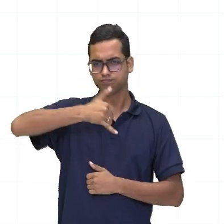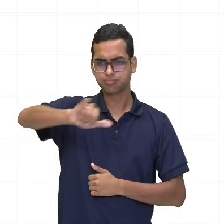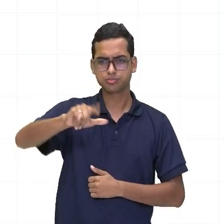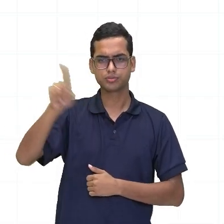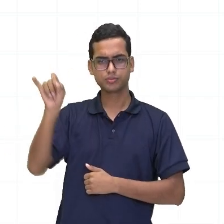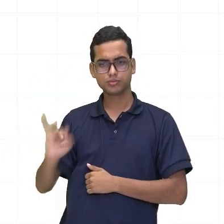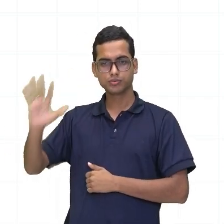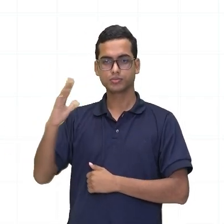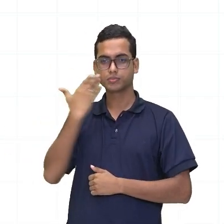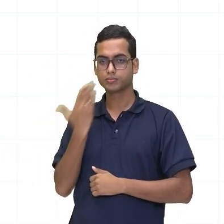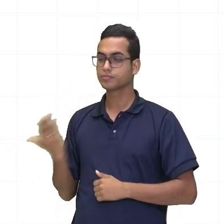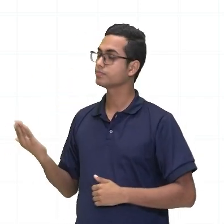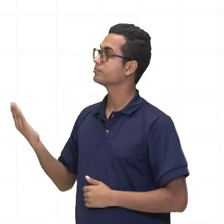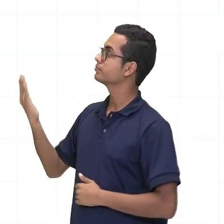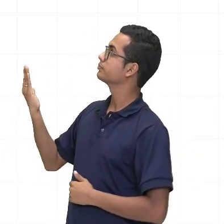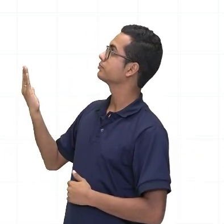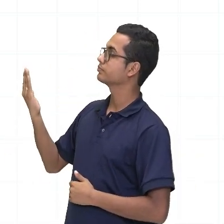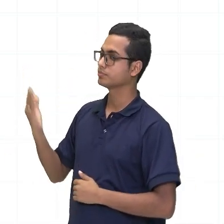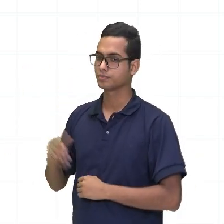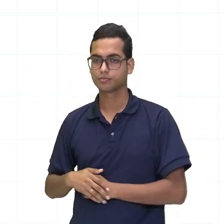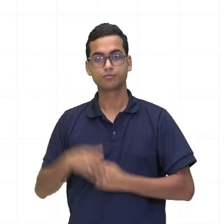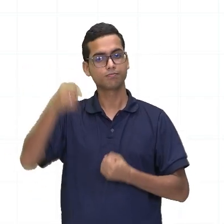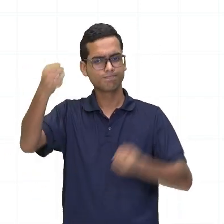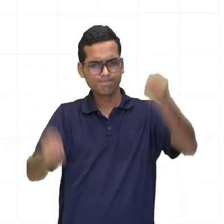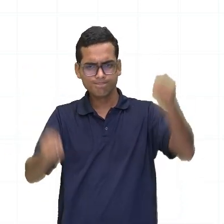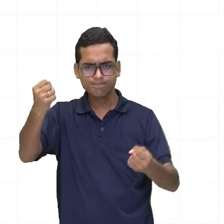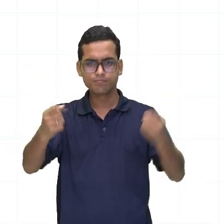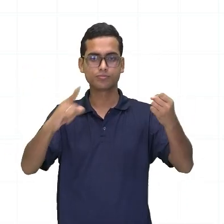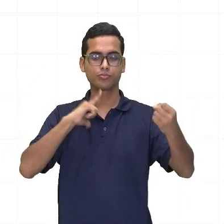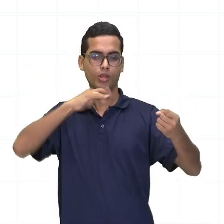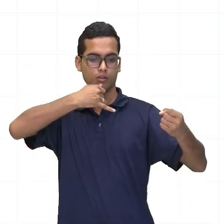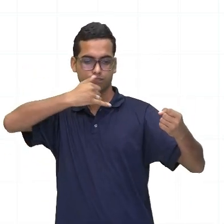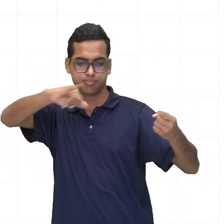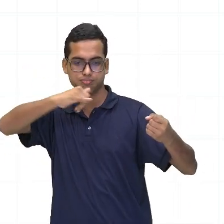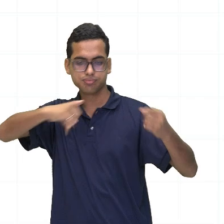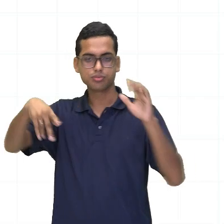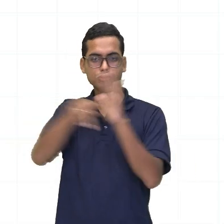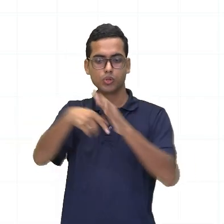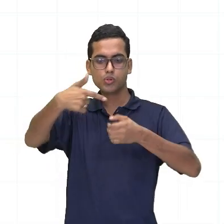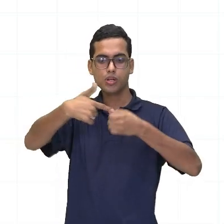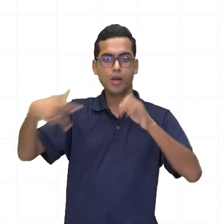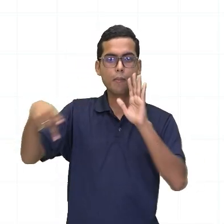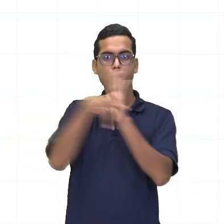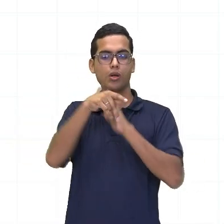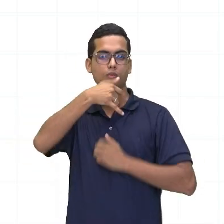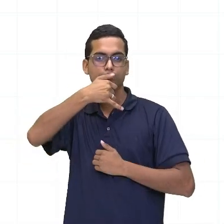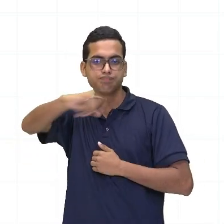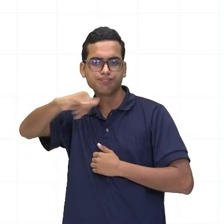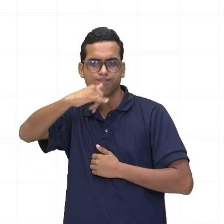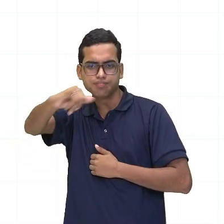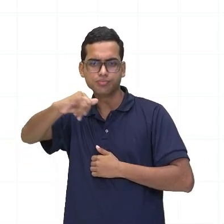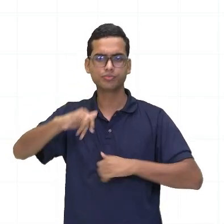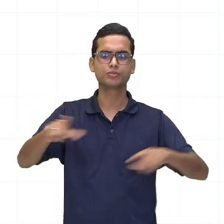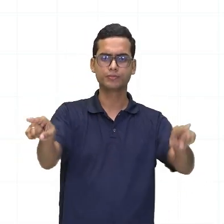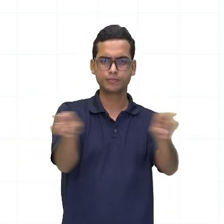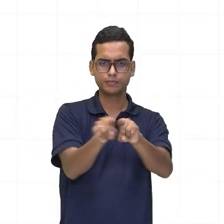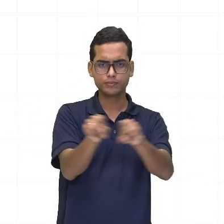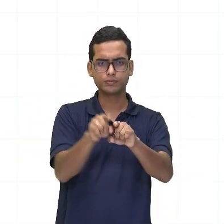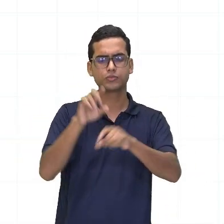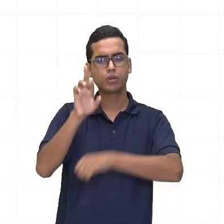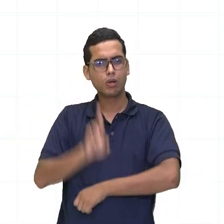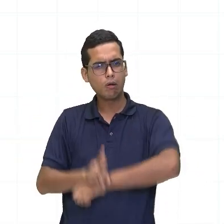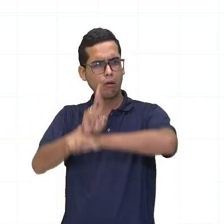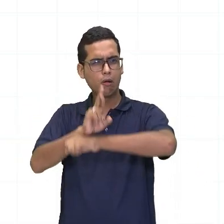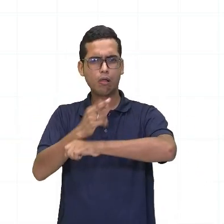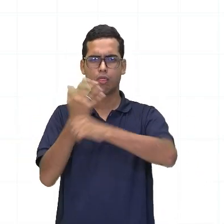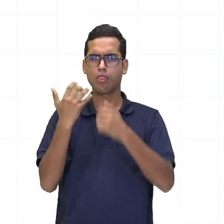na nossa imagem, né? São carros que são alimentados pela eletricidade. não vão demandar aí de recursos, né, como